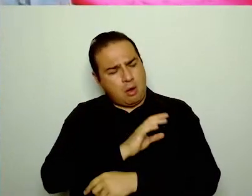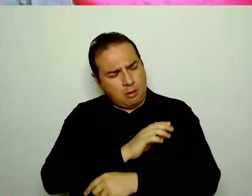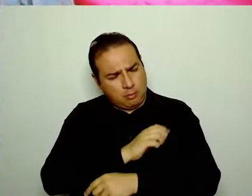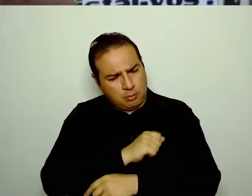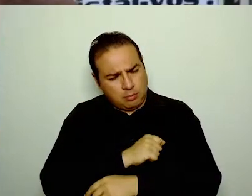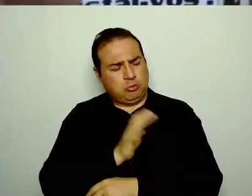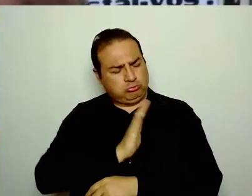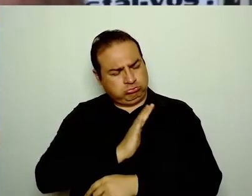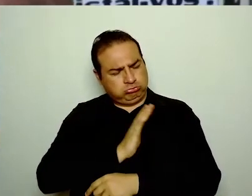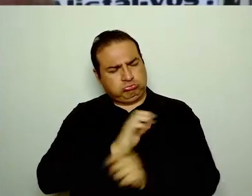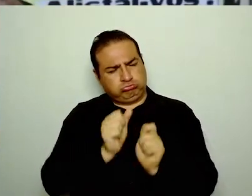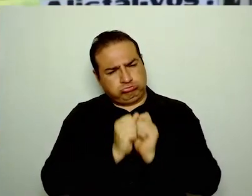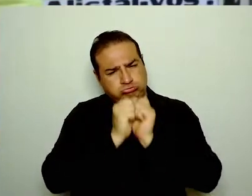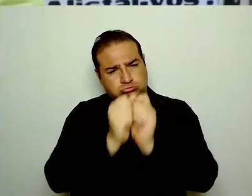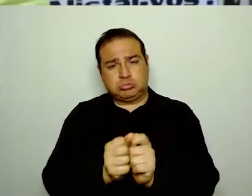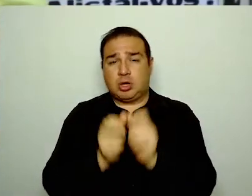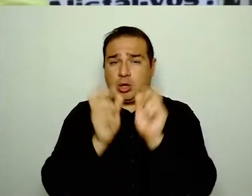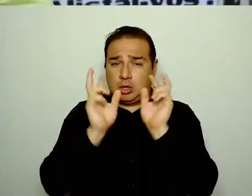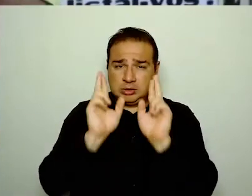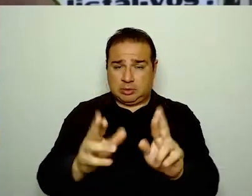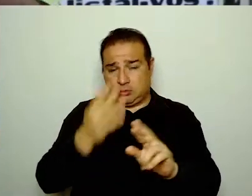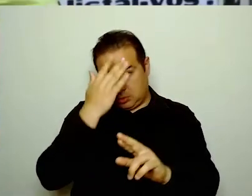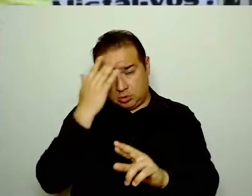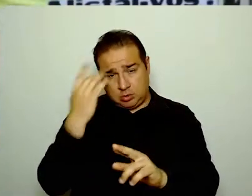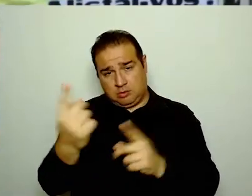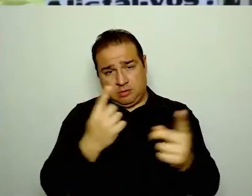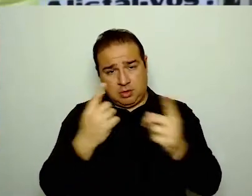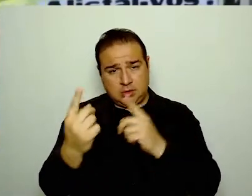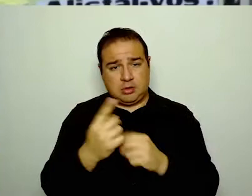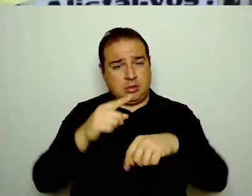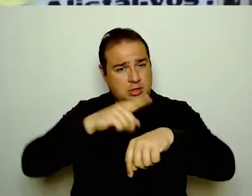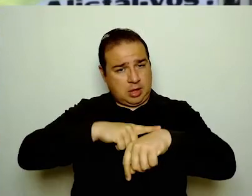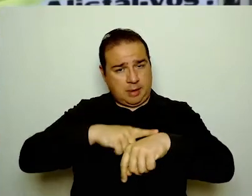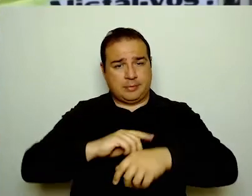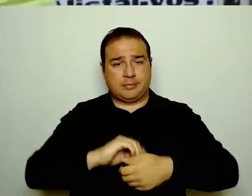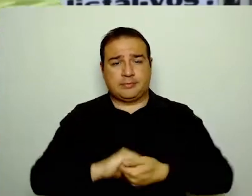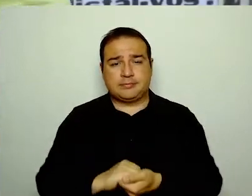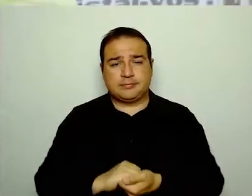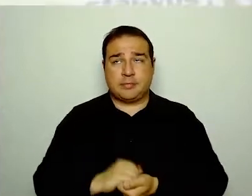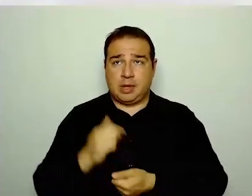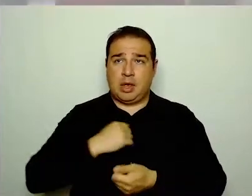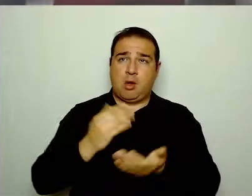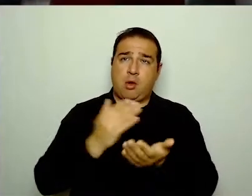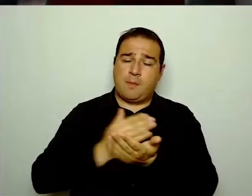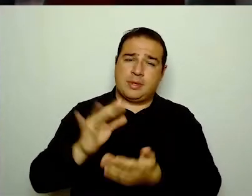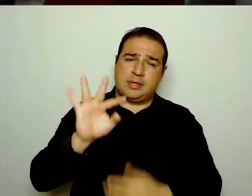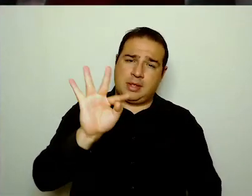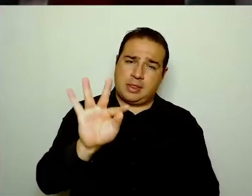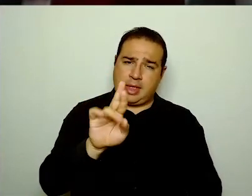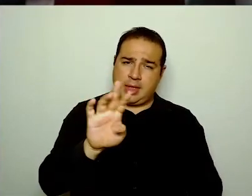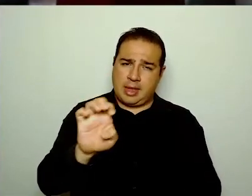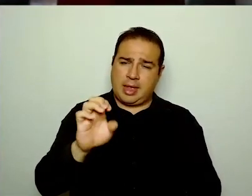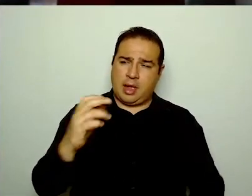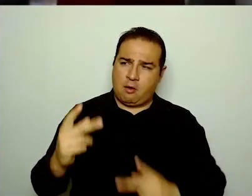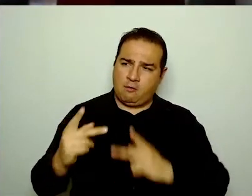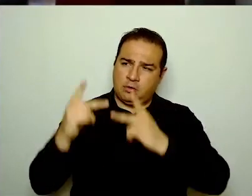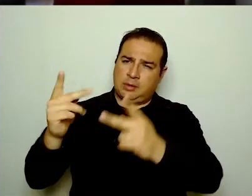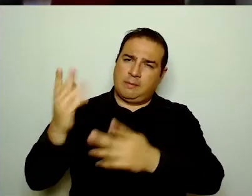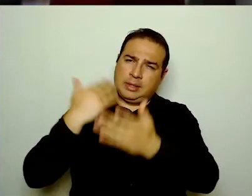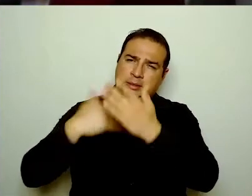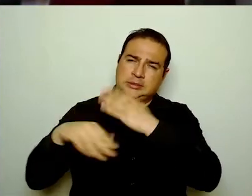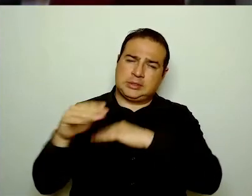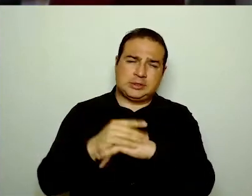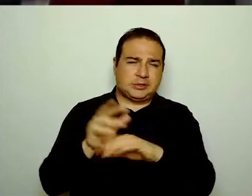ali era de amor, era com coração e era um respeito às pessoas que estavam ali naquele momento. Quando ingressei no TRE,